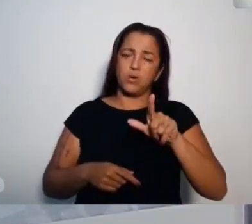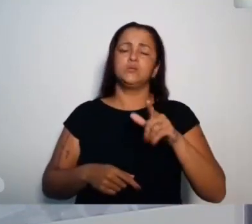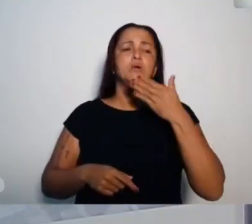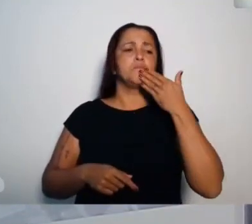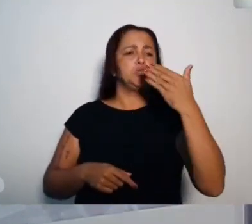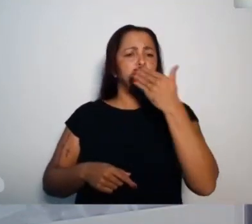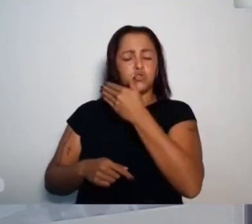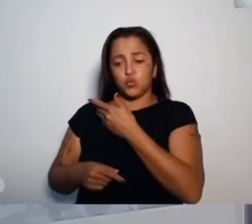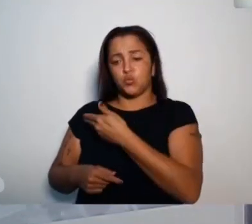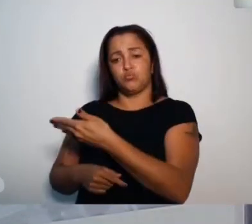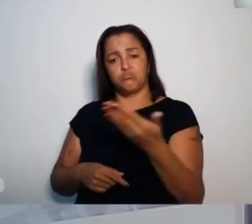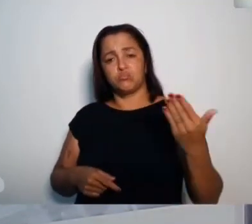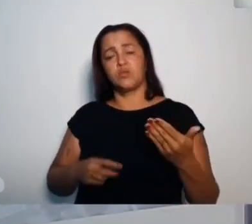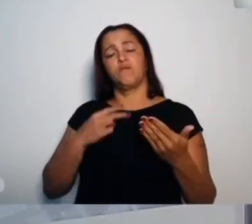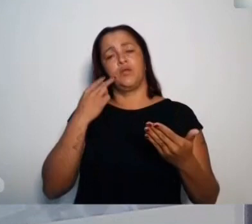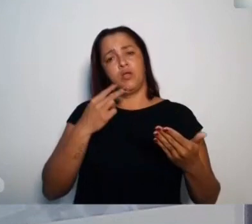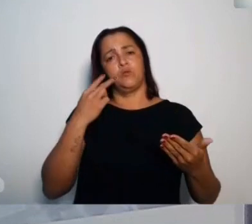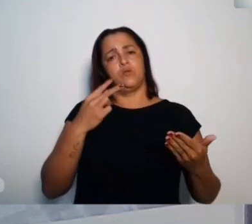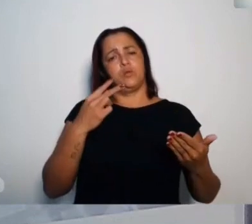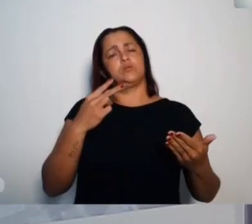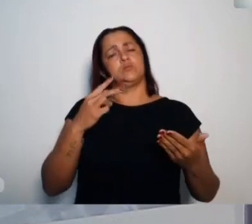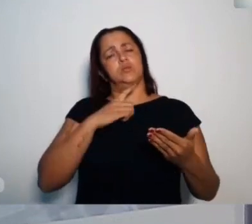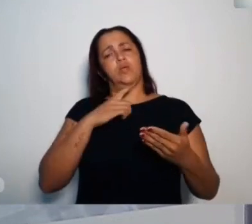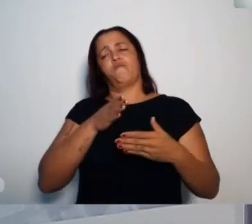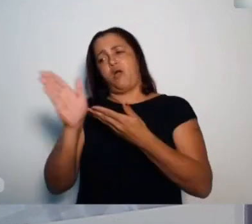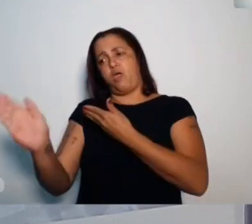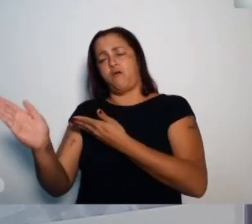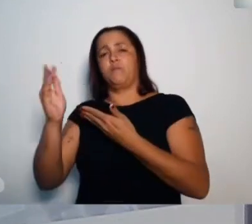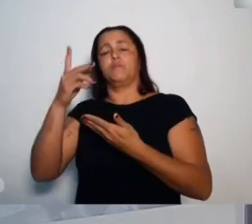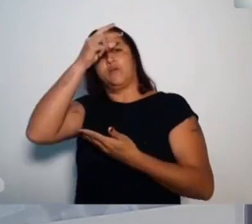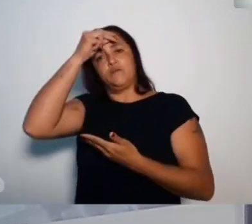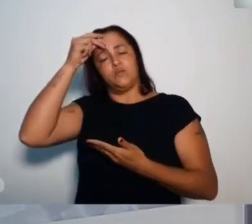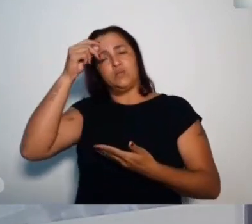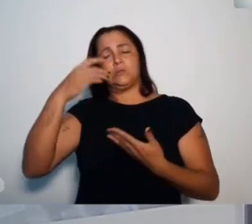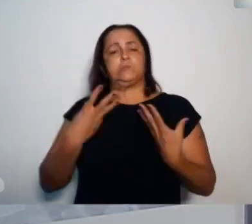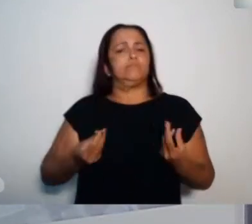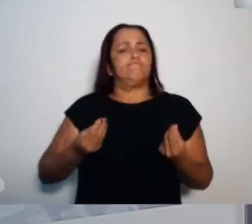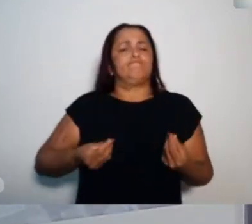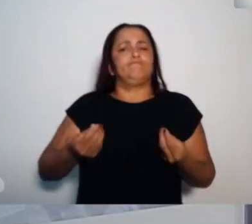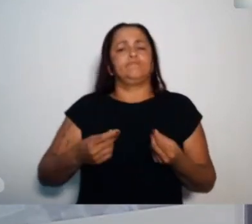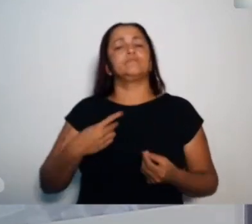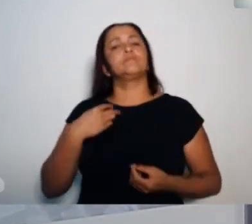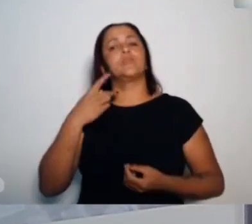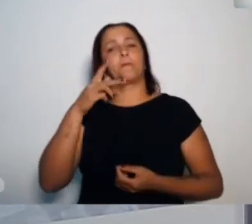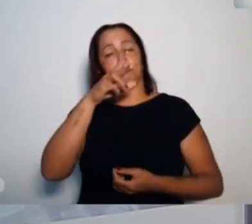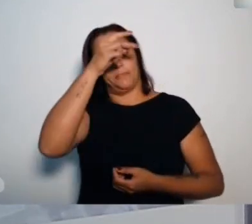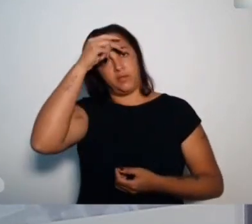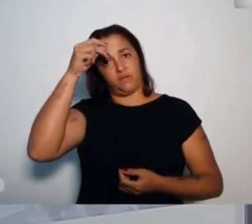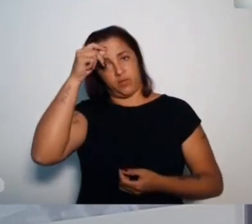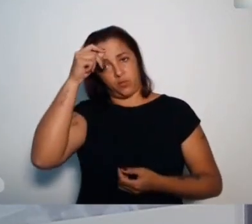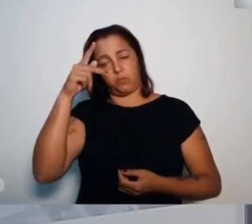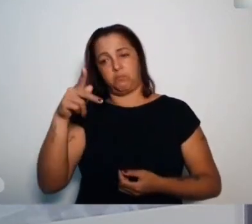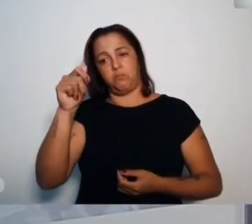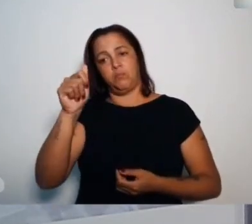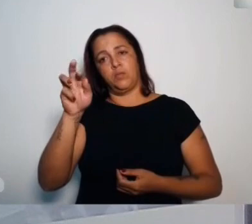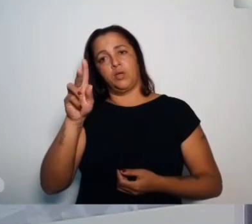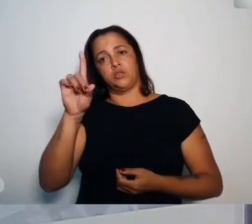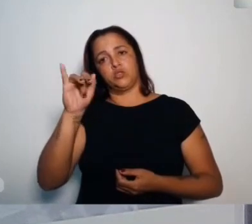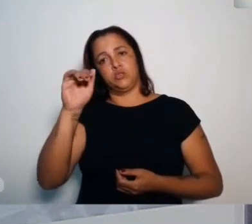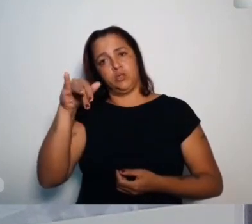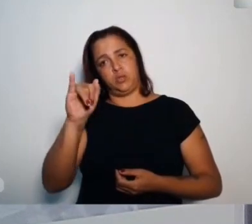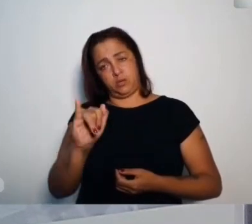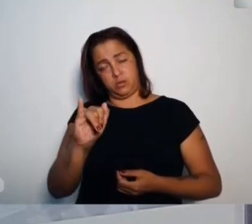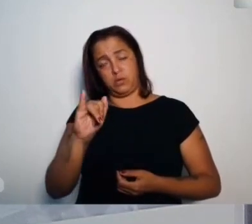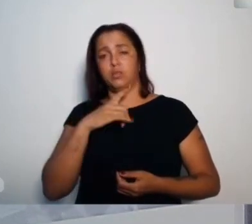os vereadores, que chega até a prefeitura, e a sensibilidade do prefeito Pardini coloca isso em ação. A obra do